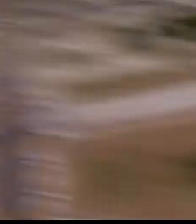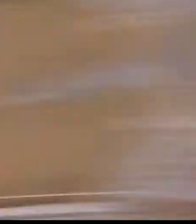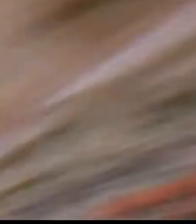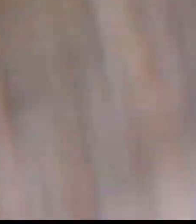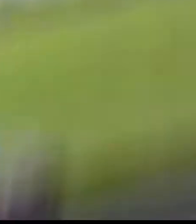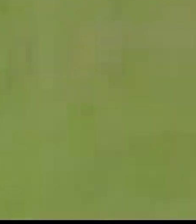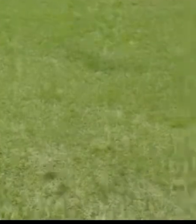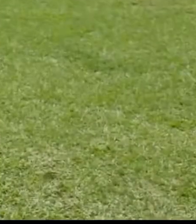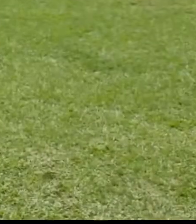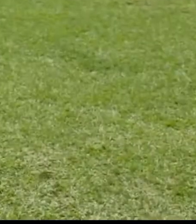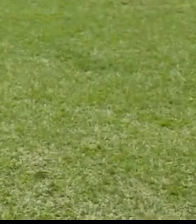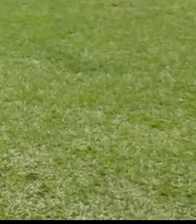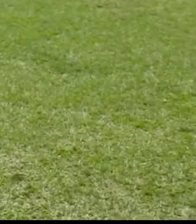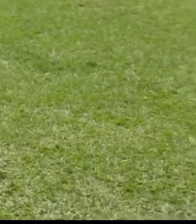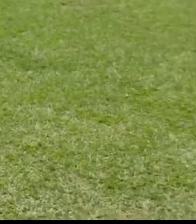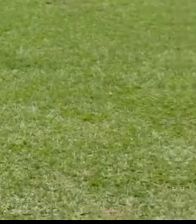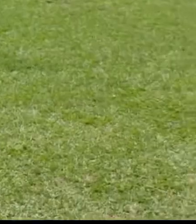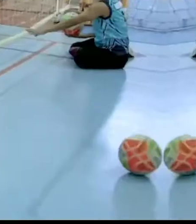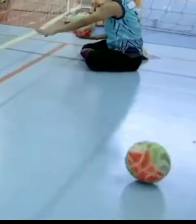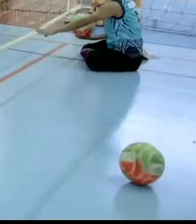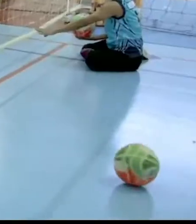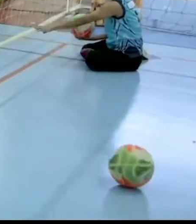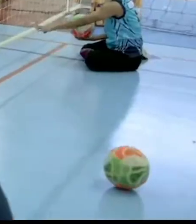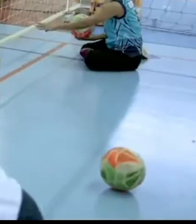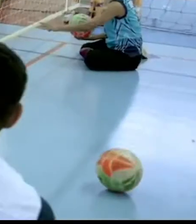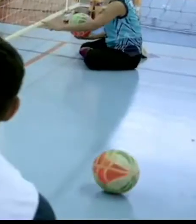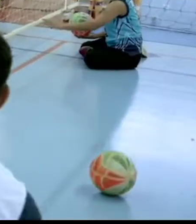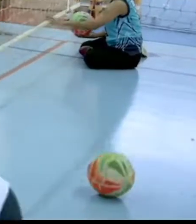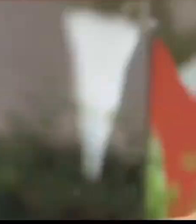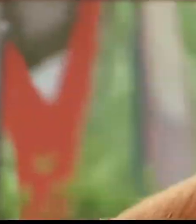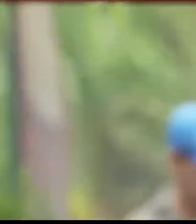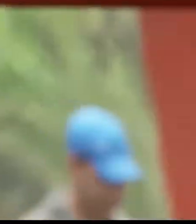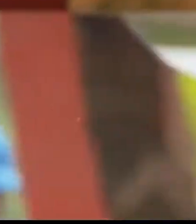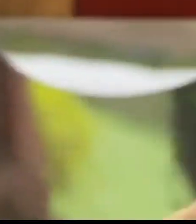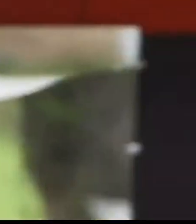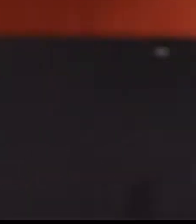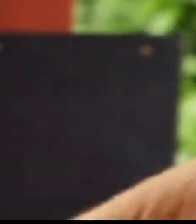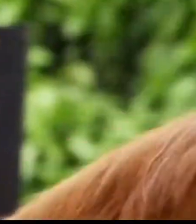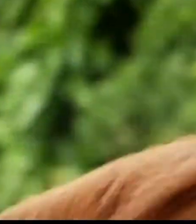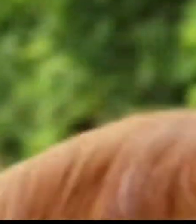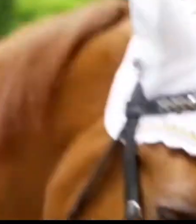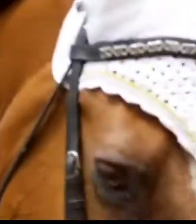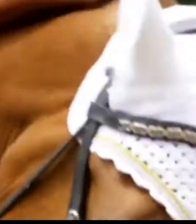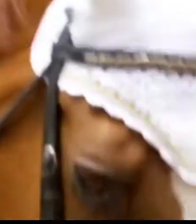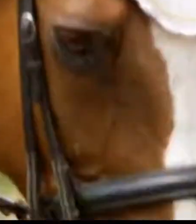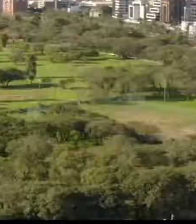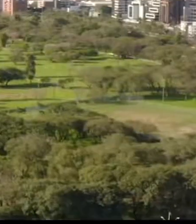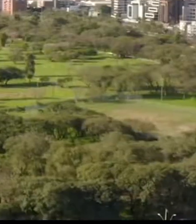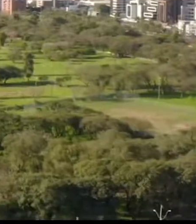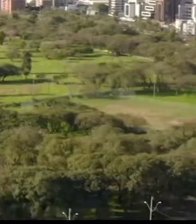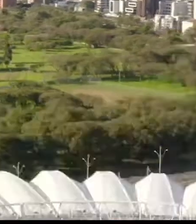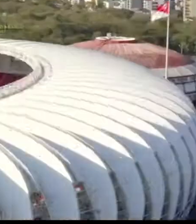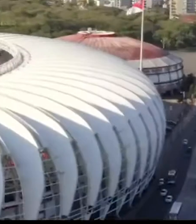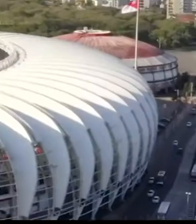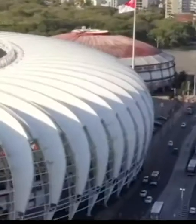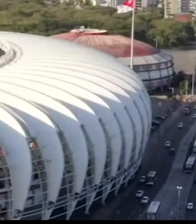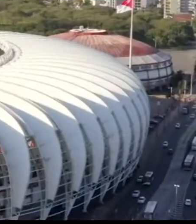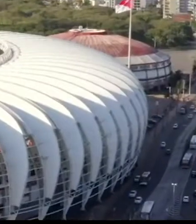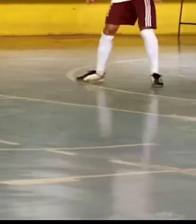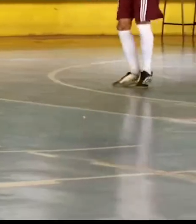rodas praticando esgrima. Homem de cadeira de rodas arremessando peso. Mulheres sentadas no chão jogando vôlei. Homem cavalgando. Estádio de